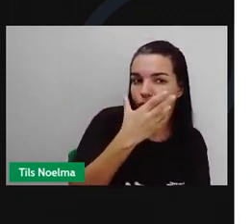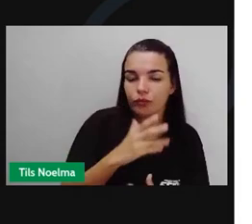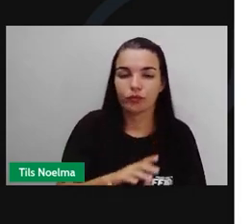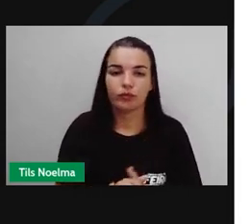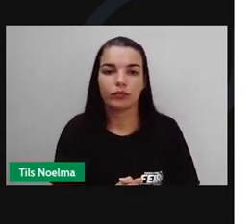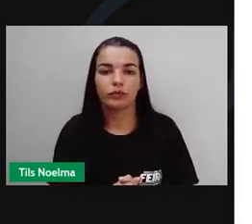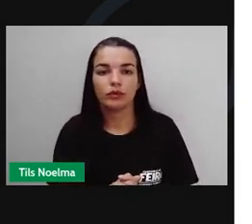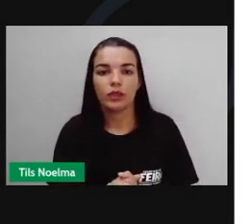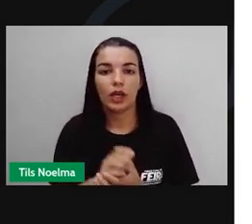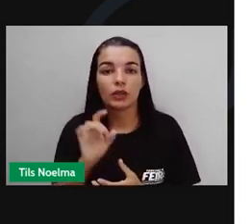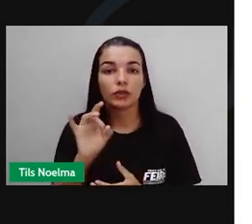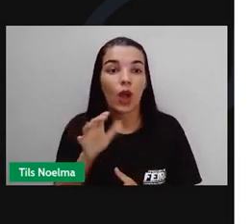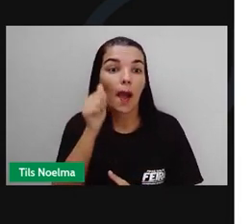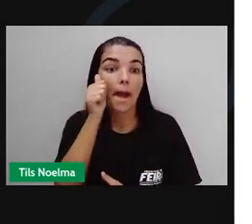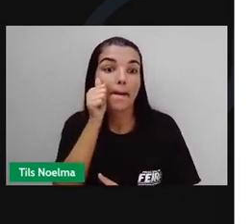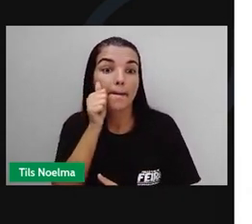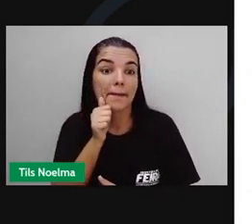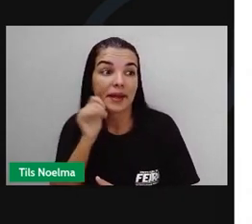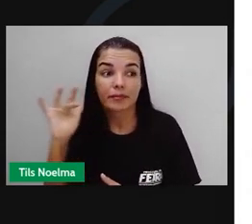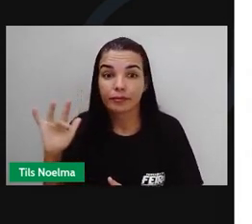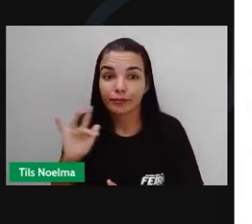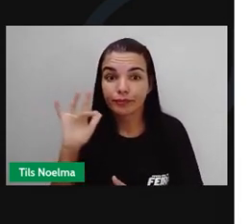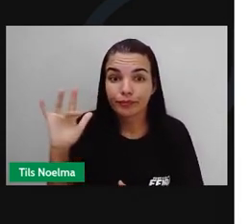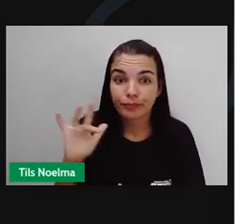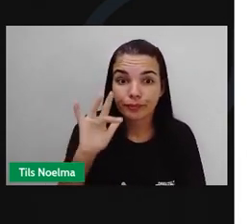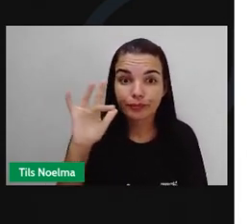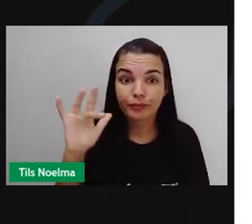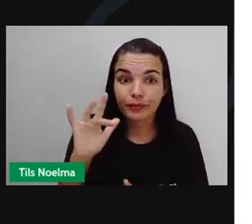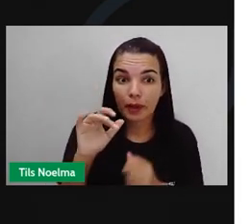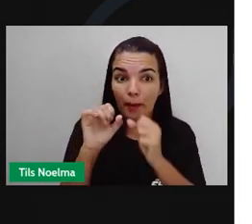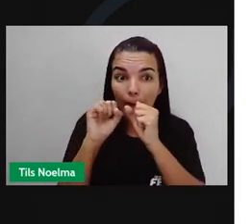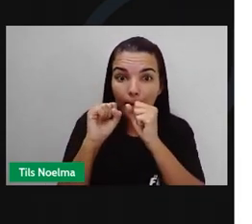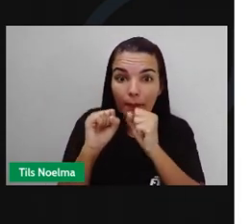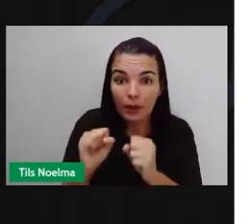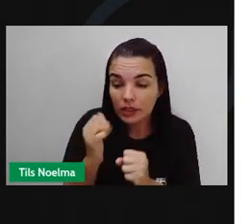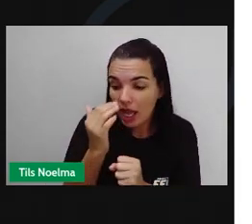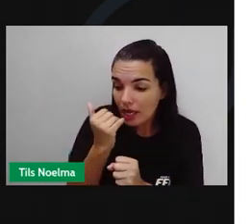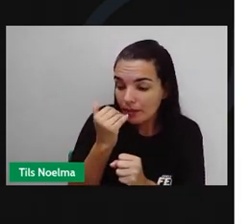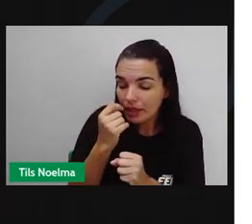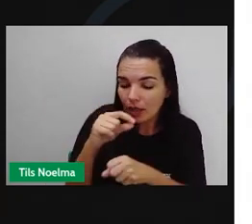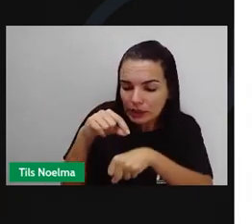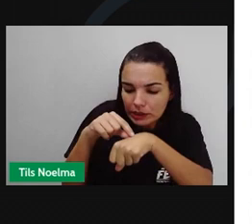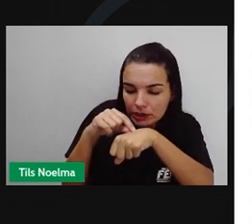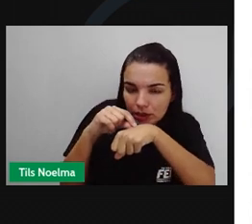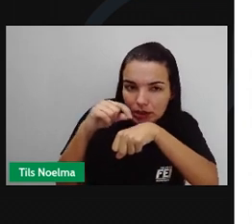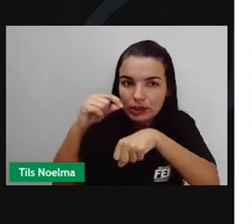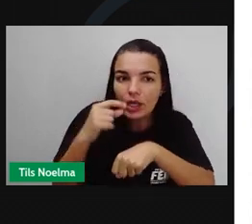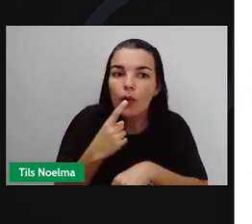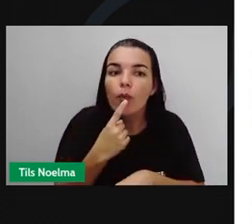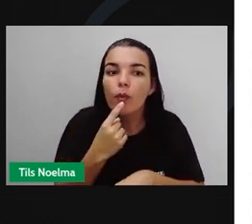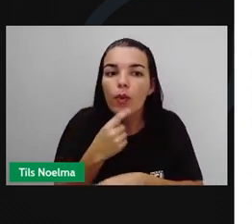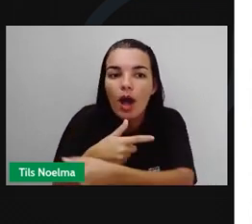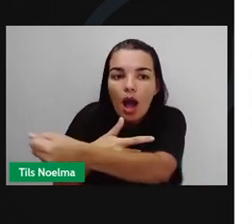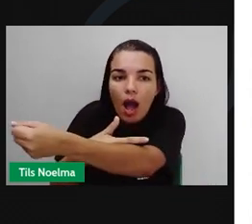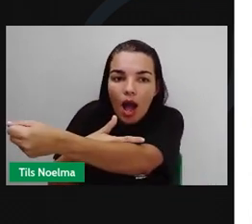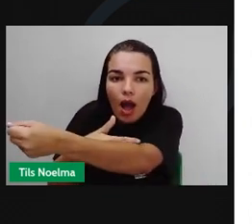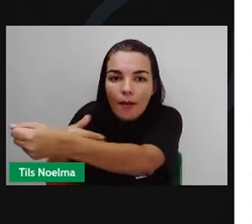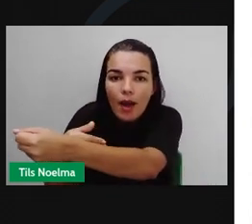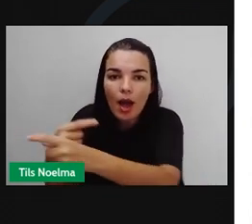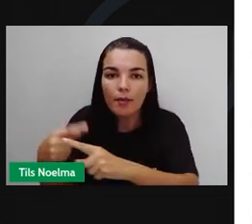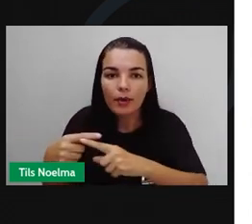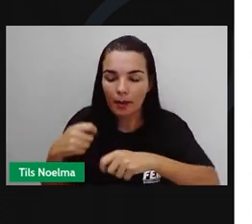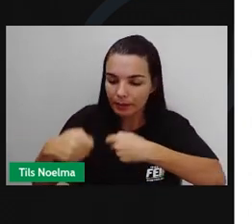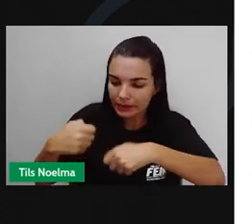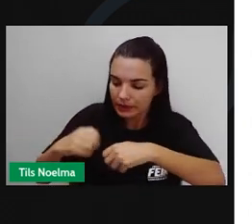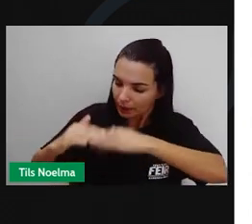E somente a fêmea é hematófaga, isto é, se alimenta de sangue, pois necessita deste para produzir